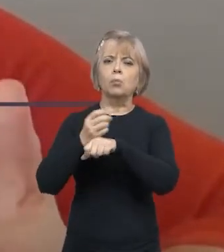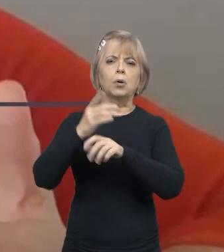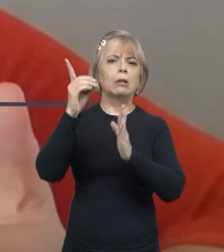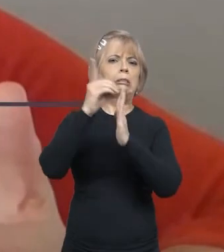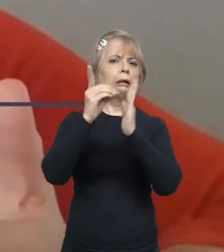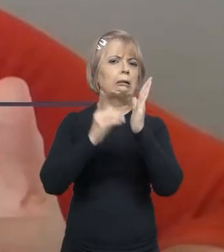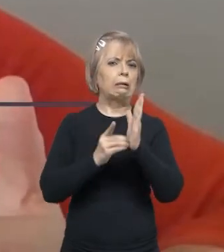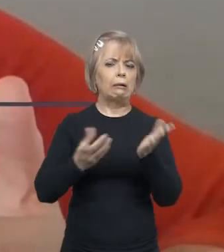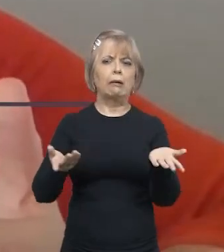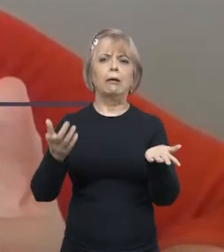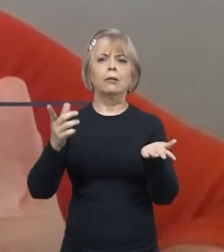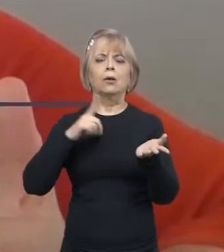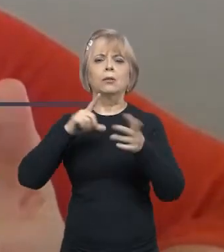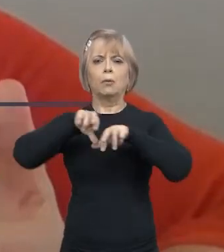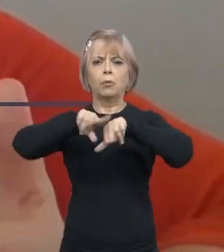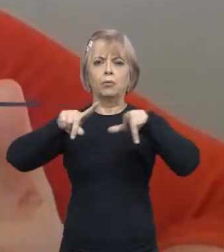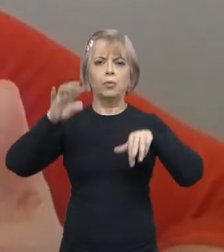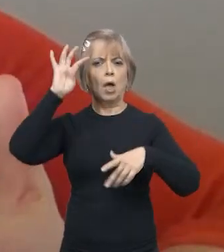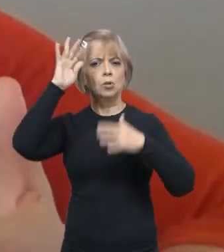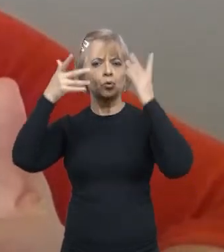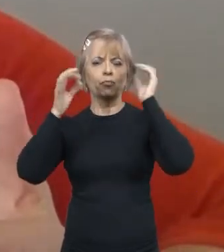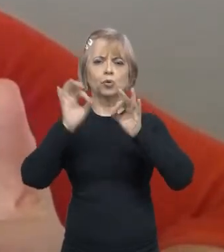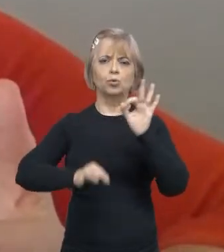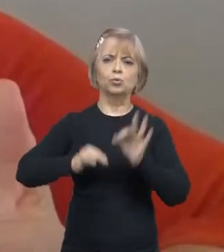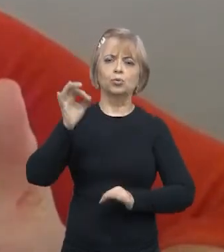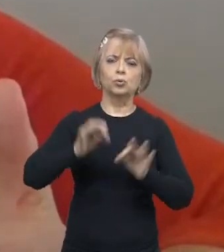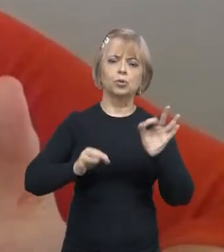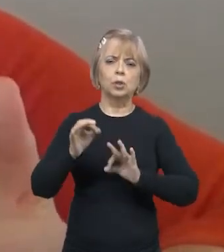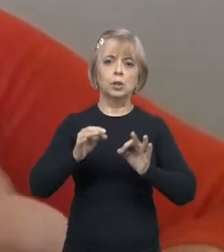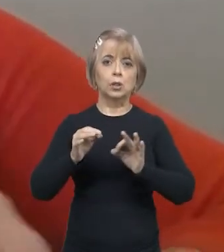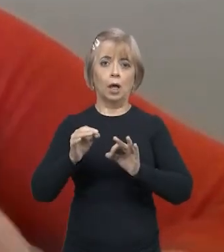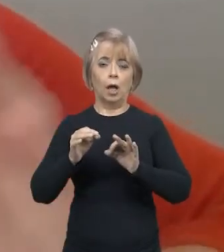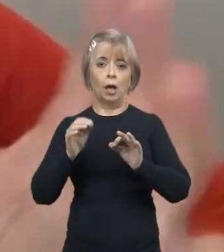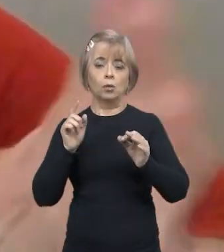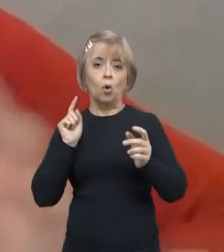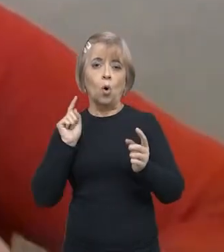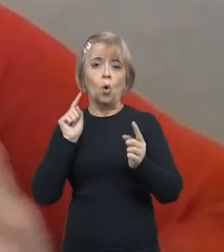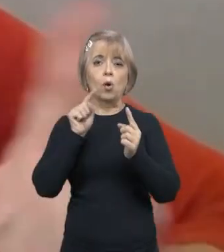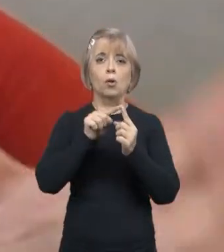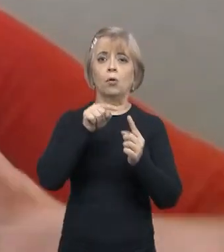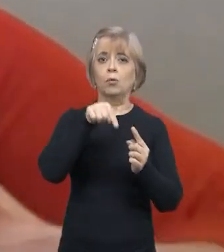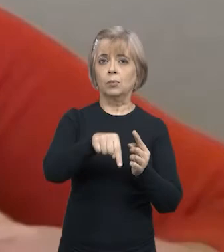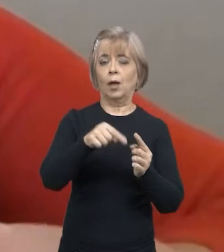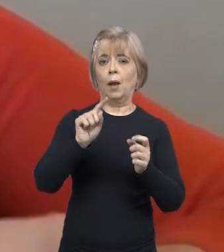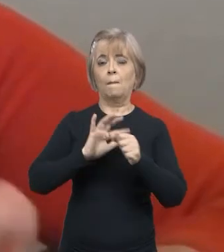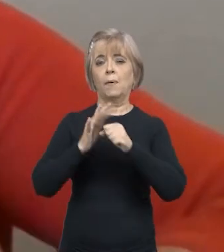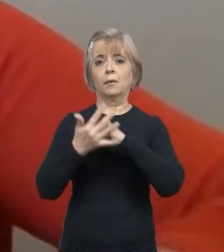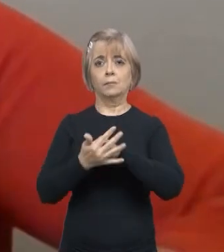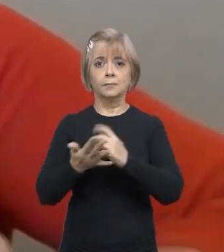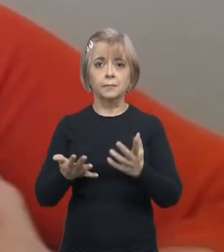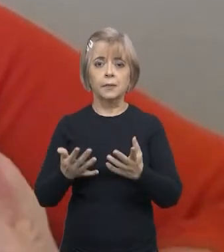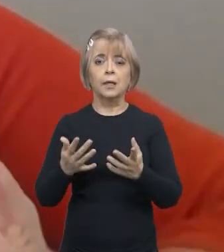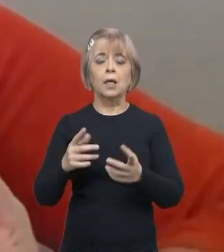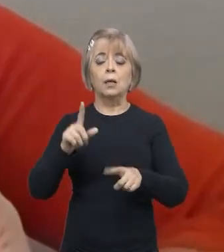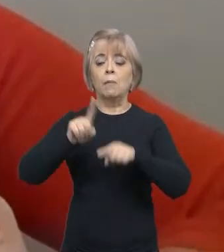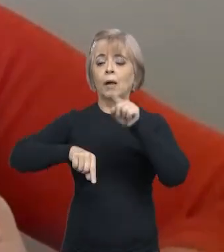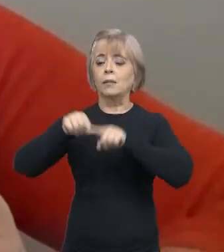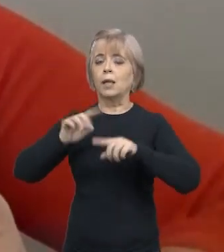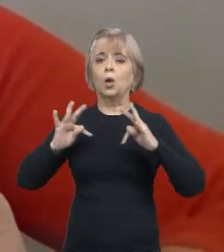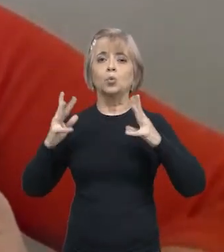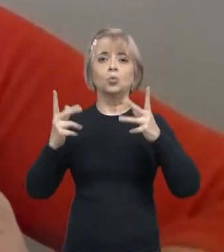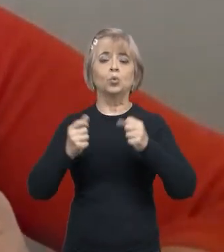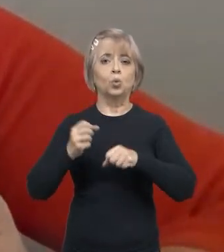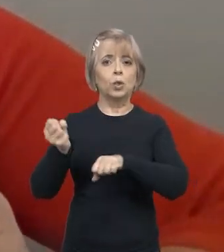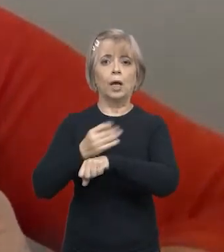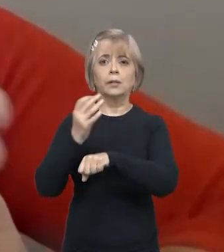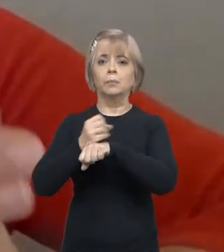decretos, houve muitas decisões judiciais também relacionadas à pandemia. Então, nós pegamos tudo isso, todo esse material e fazemos uma